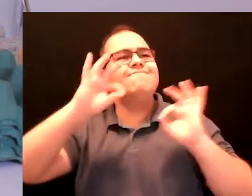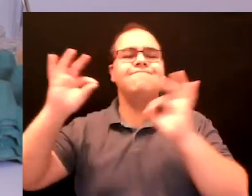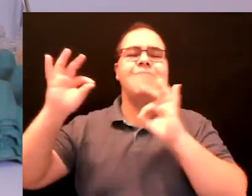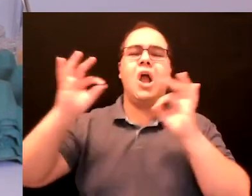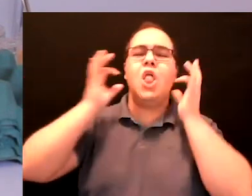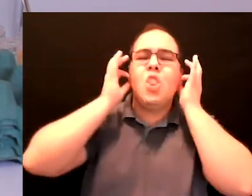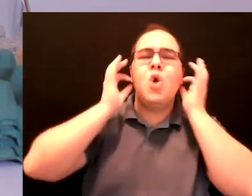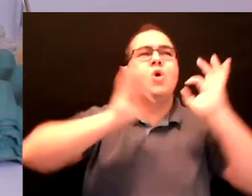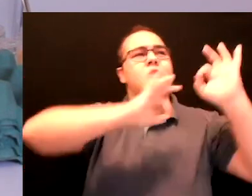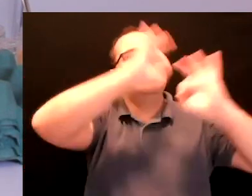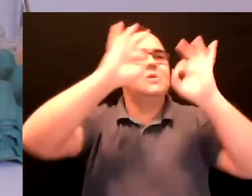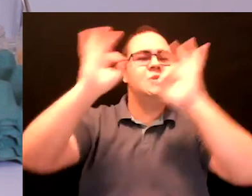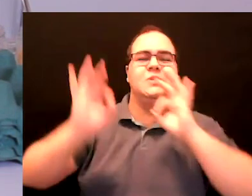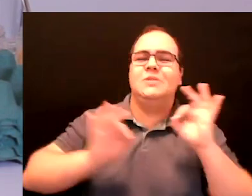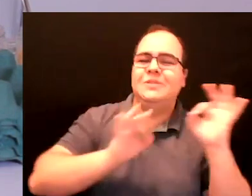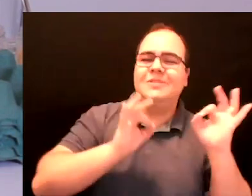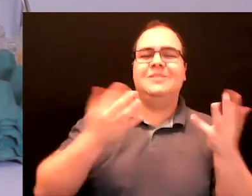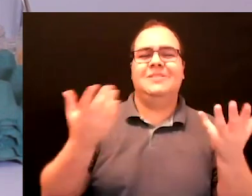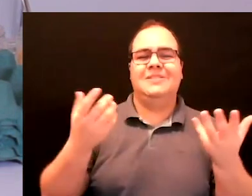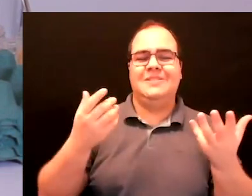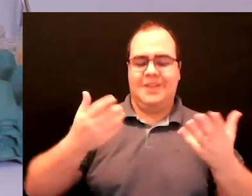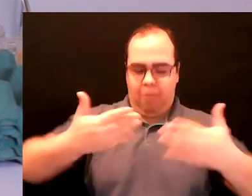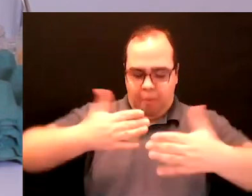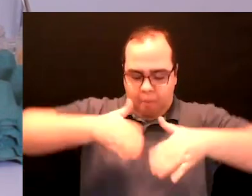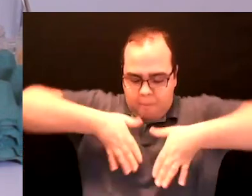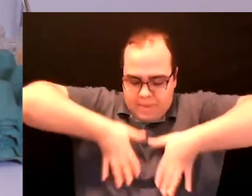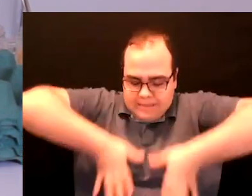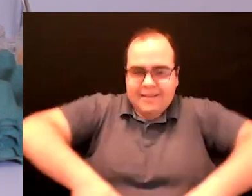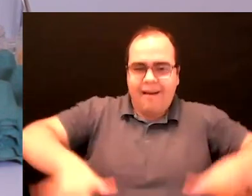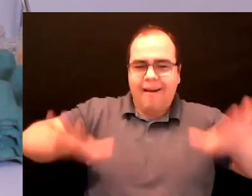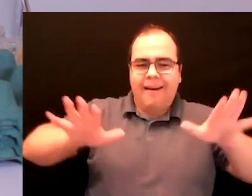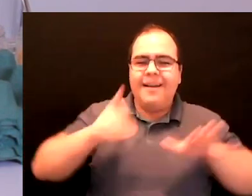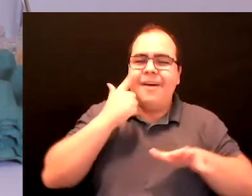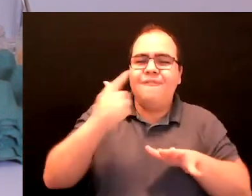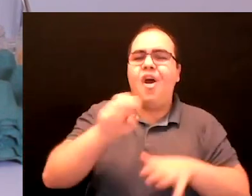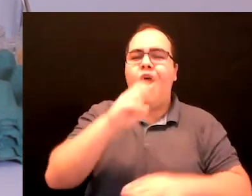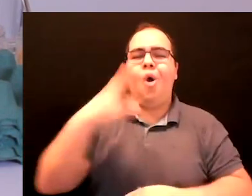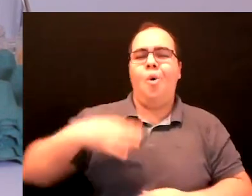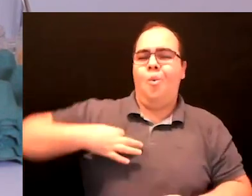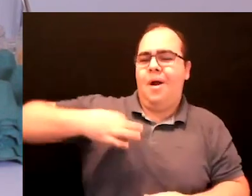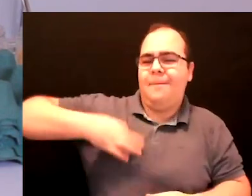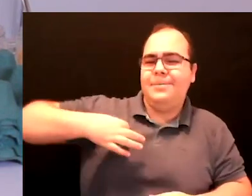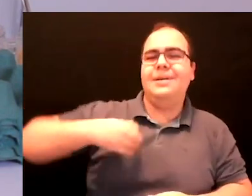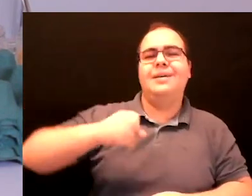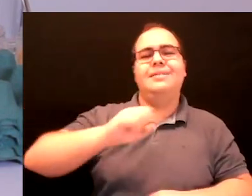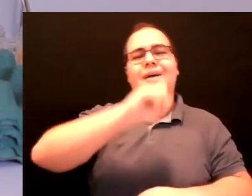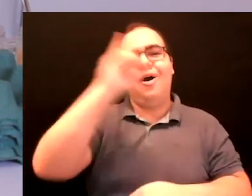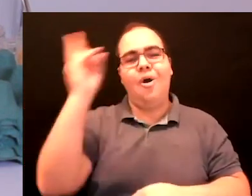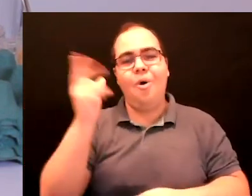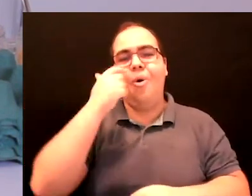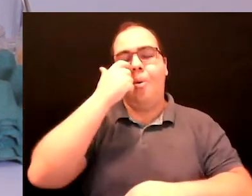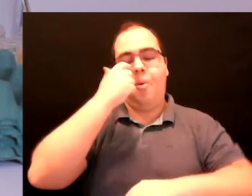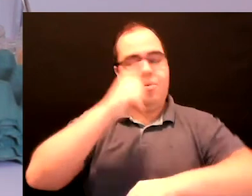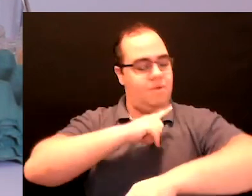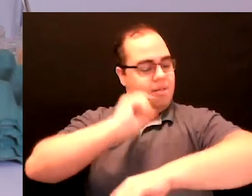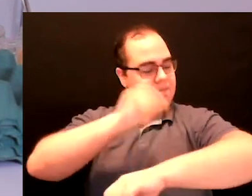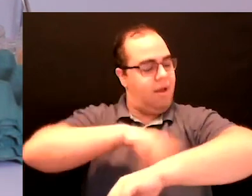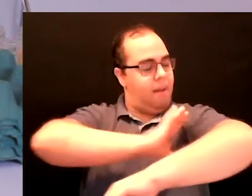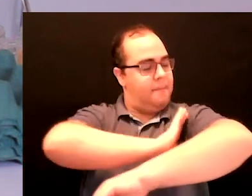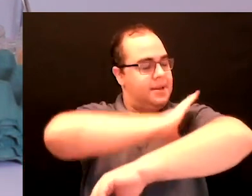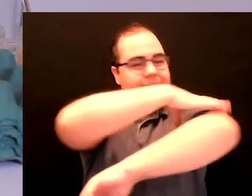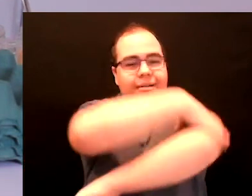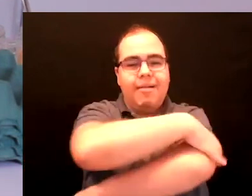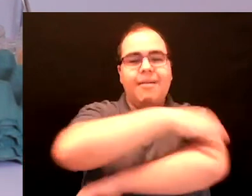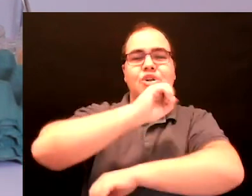utilizada num figurino, num adorno, seja em parte da roupa, numa saia, como vocês viram, numa camiseta,